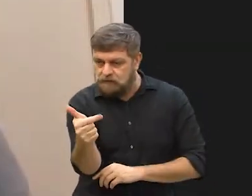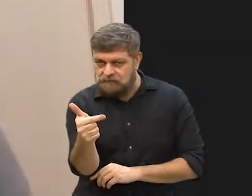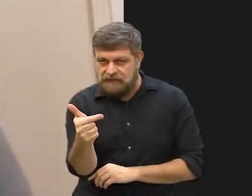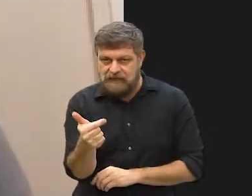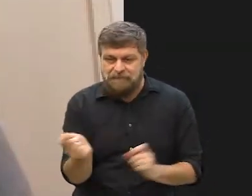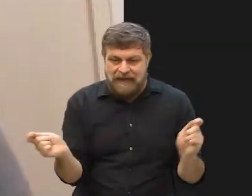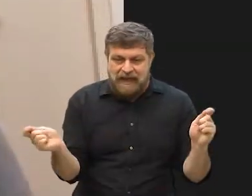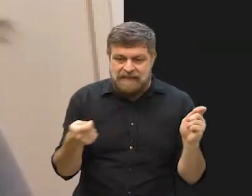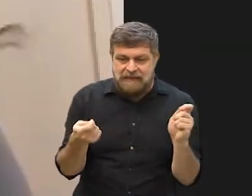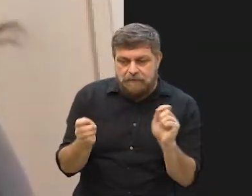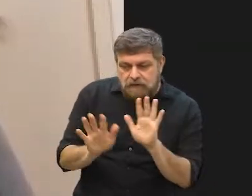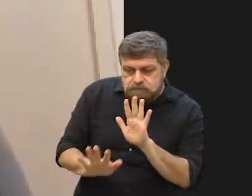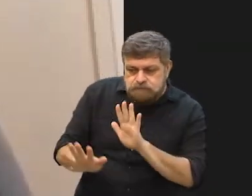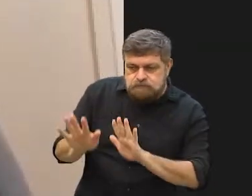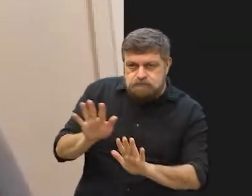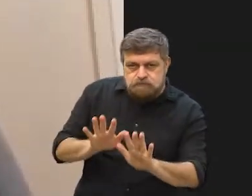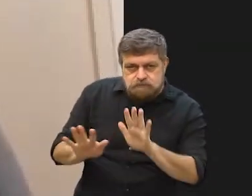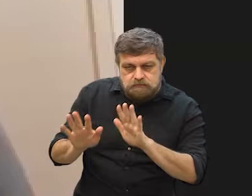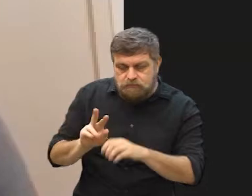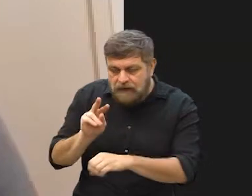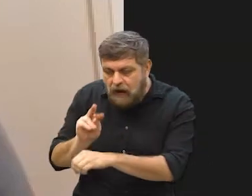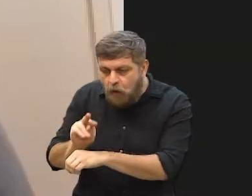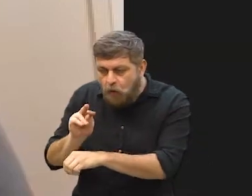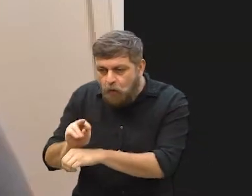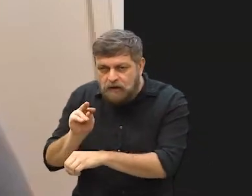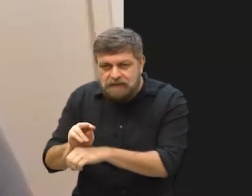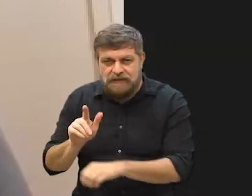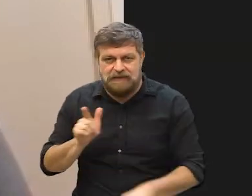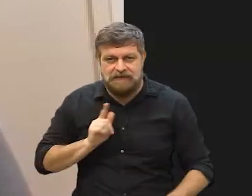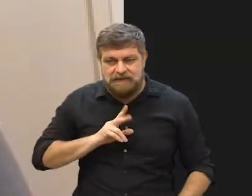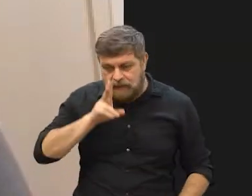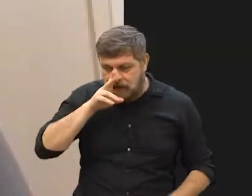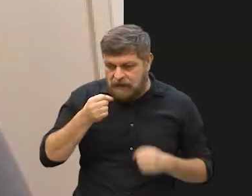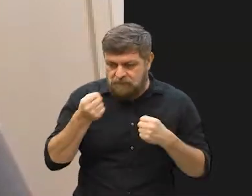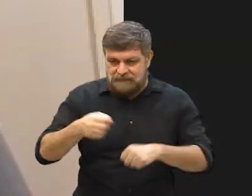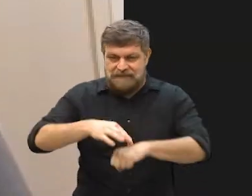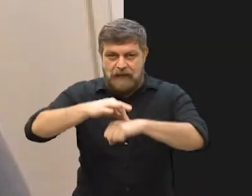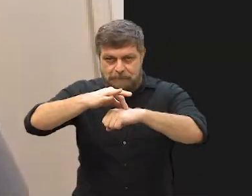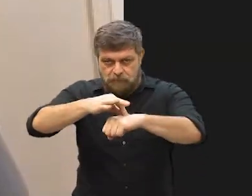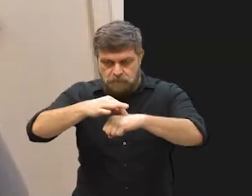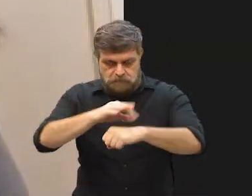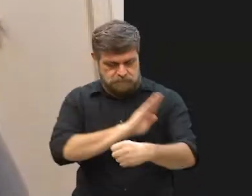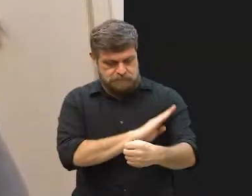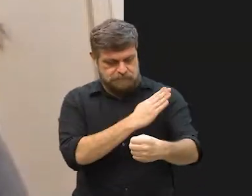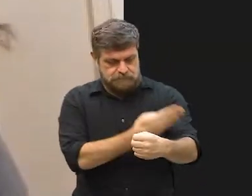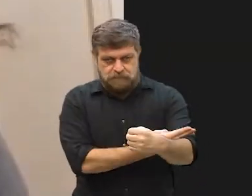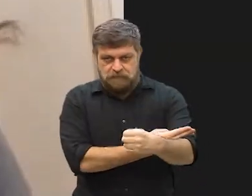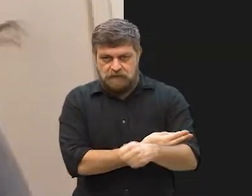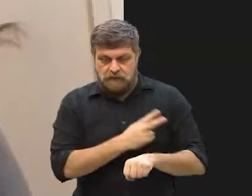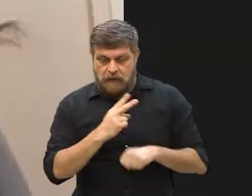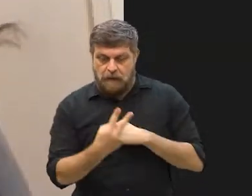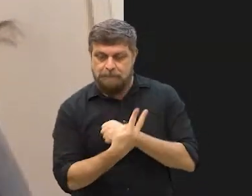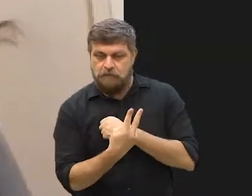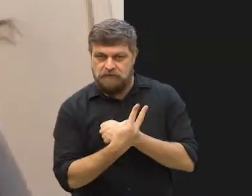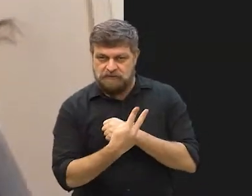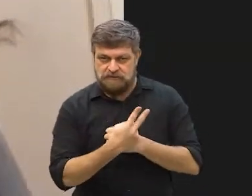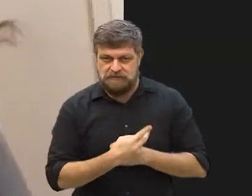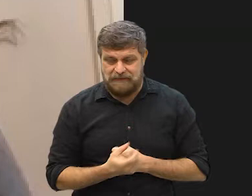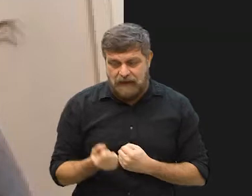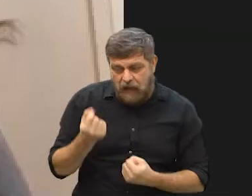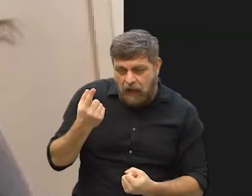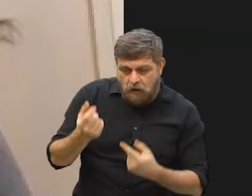prevenção, tem acompanhamento e prevenção, que na verdade é fortalecer a musculatura para proteger o osso. Alguns